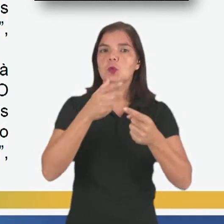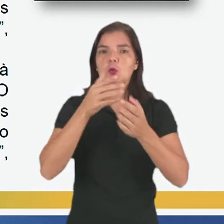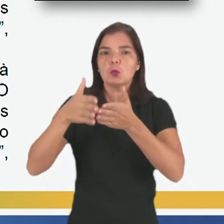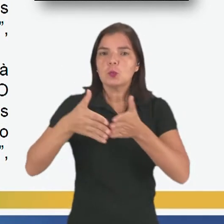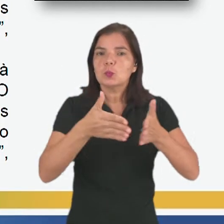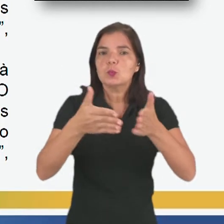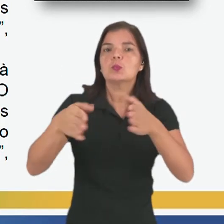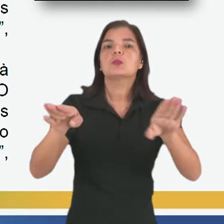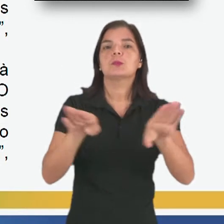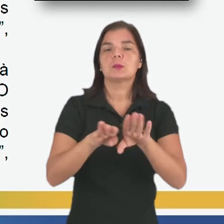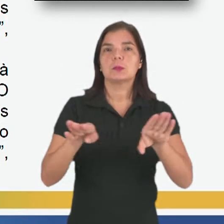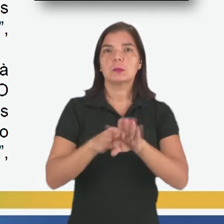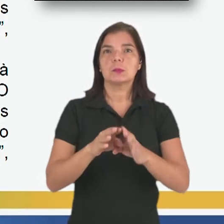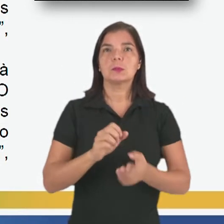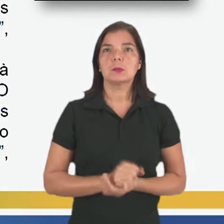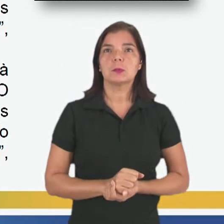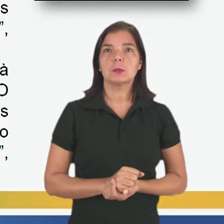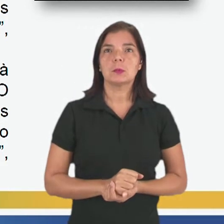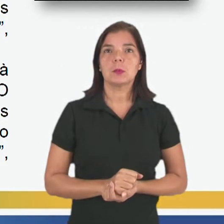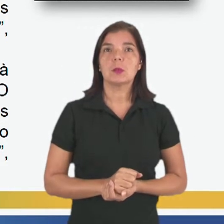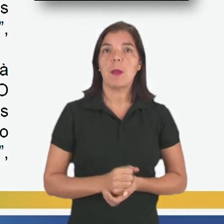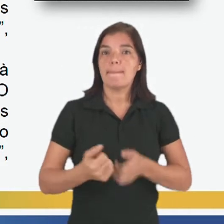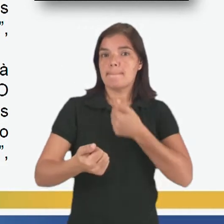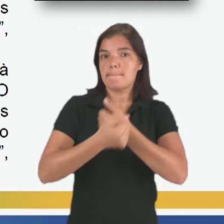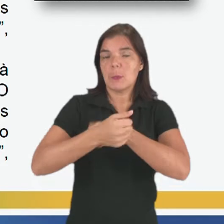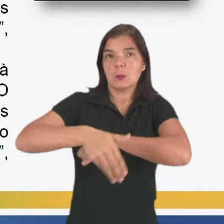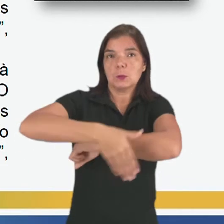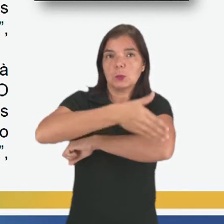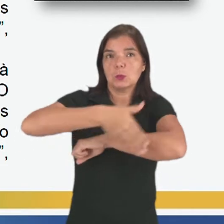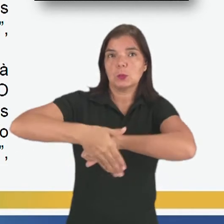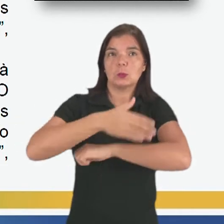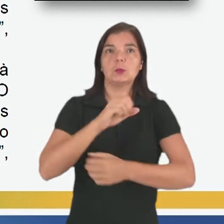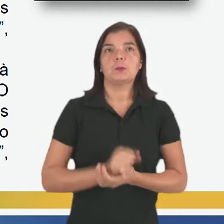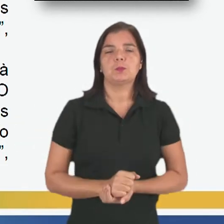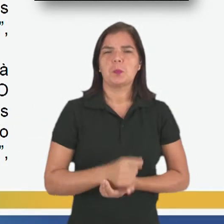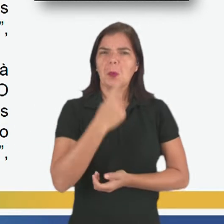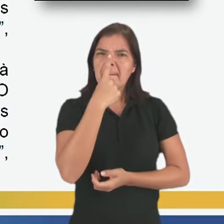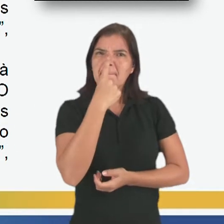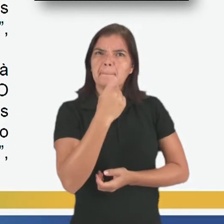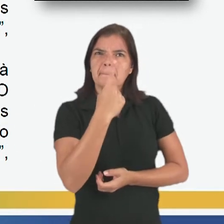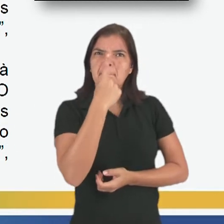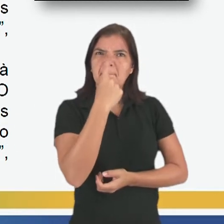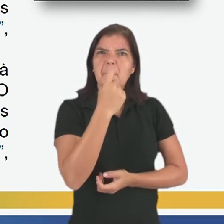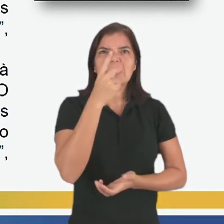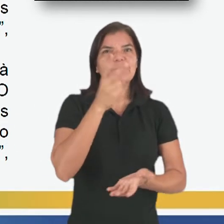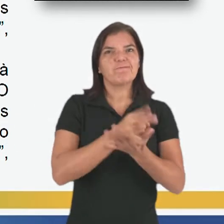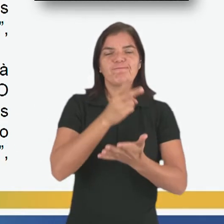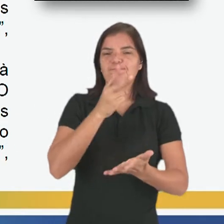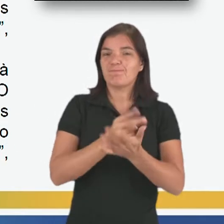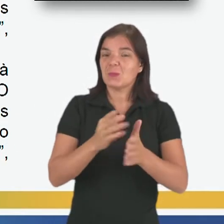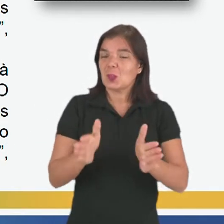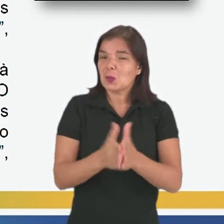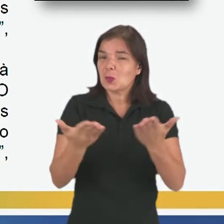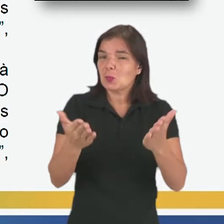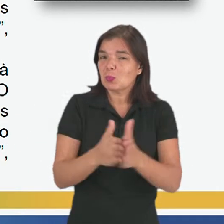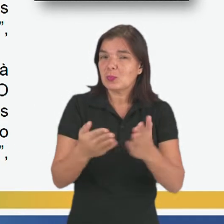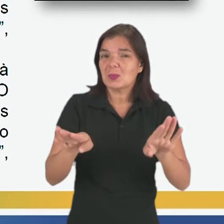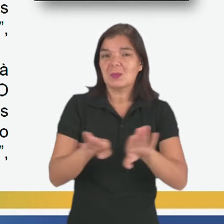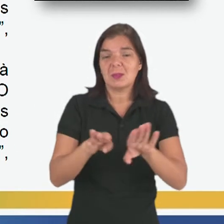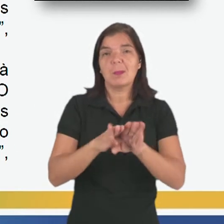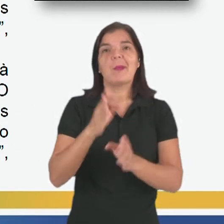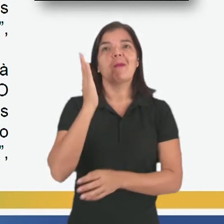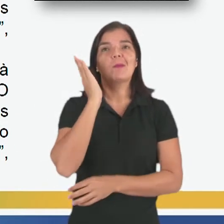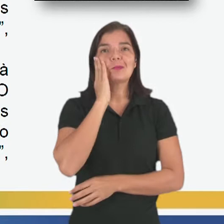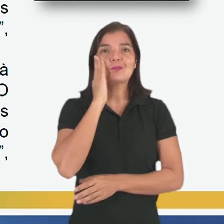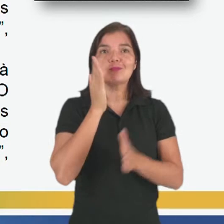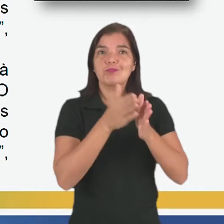e de um mangue à beira da estrada. O mau cheiro é uma constante e a miséria é